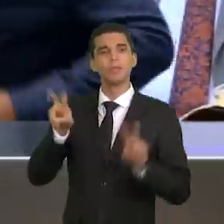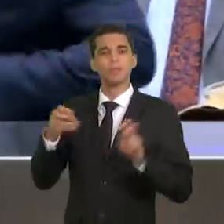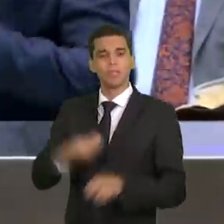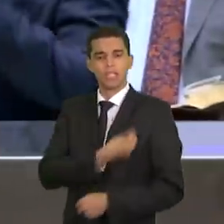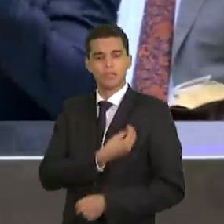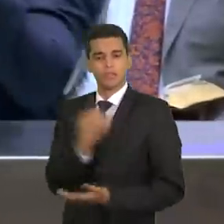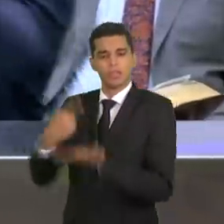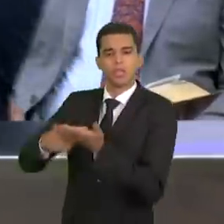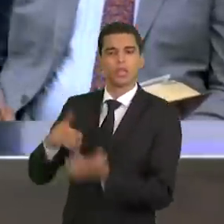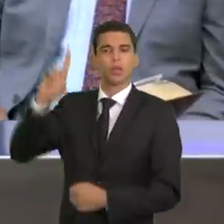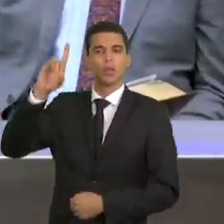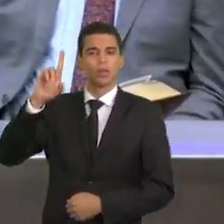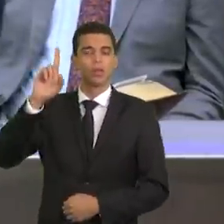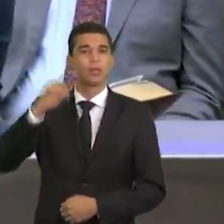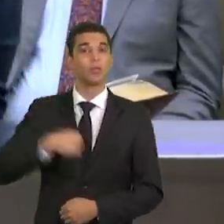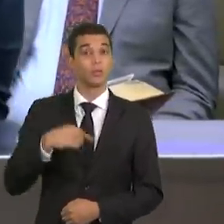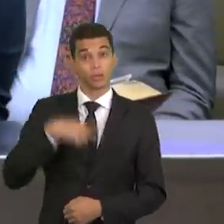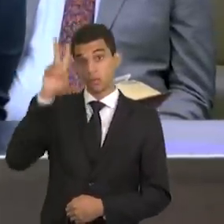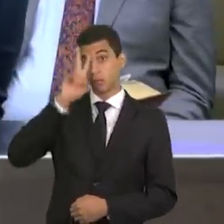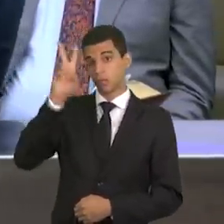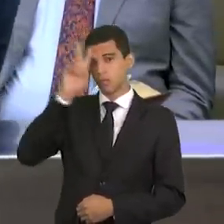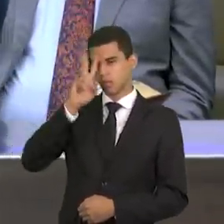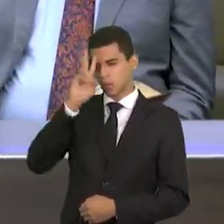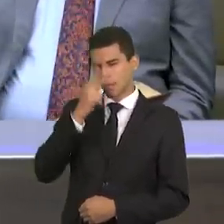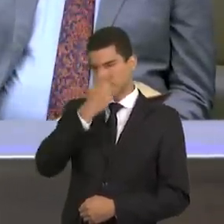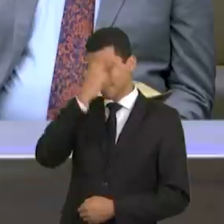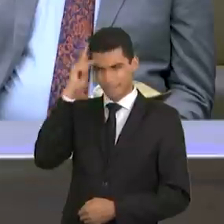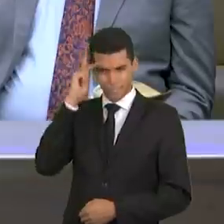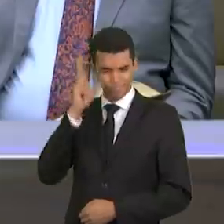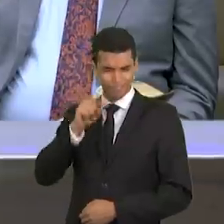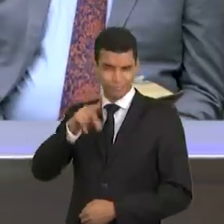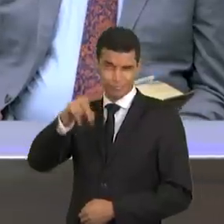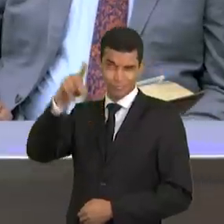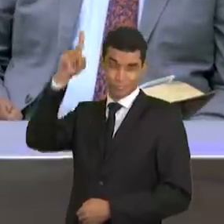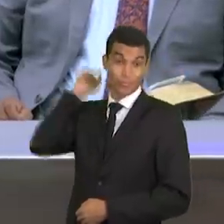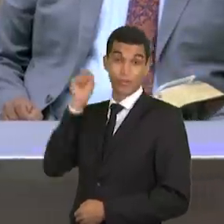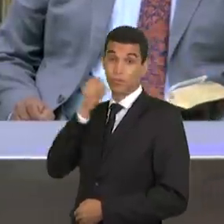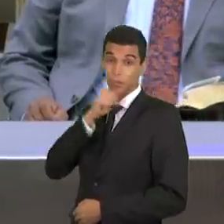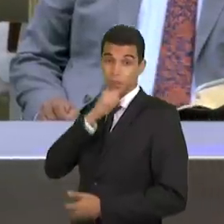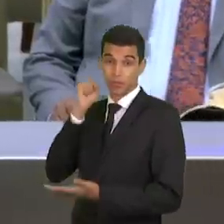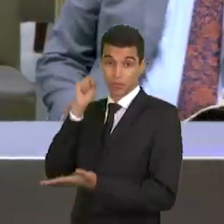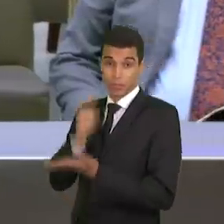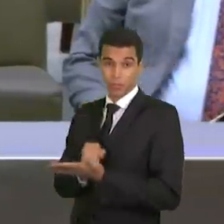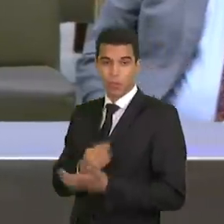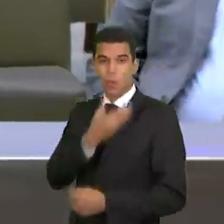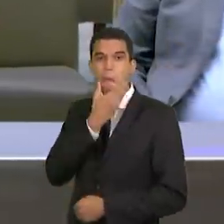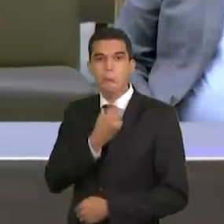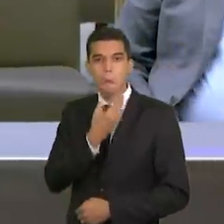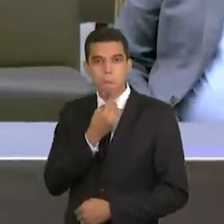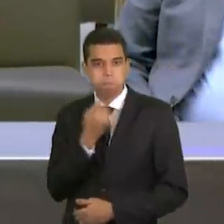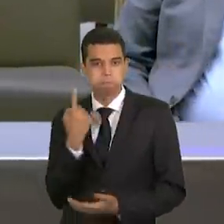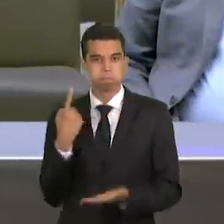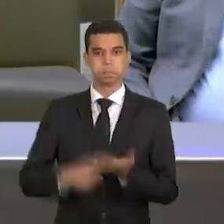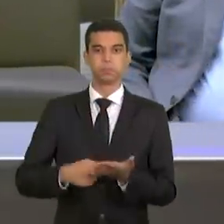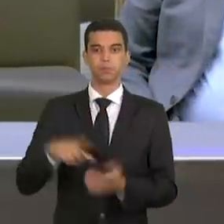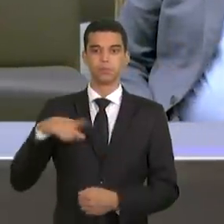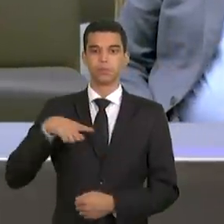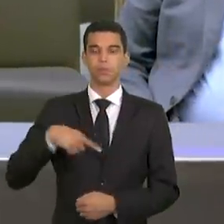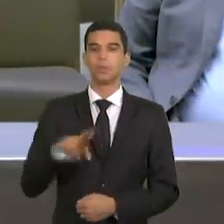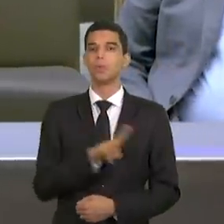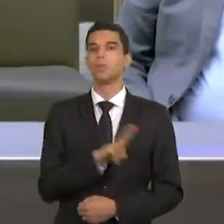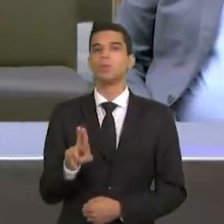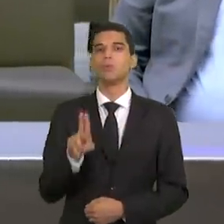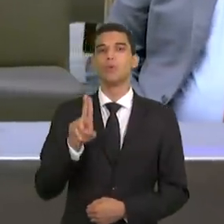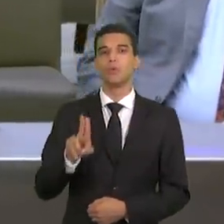buscar um personagem lá no Antigo Testamento para a gente refletir. Que homem de compromisso! O nome dele é Urias. Como é o nome